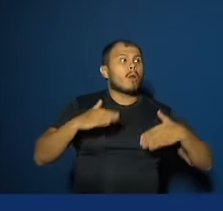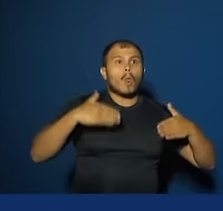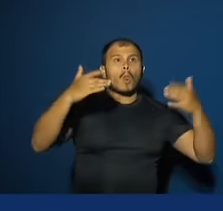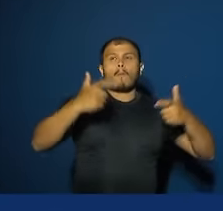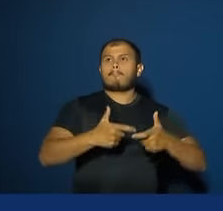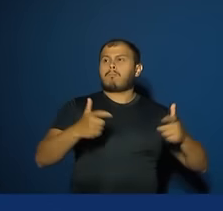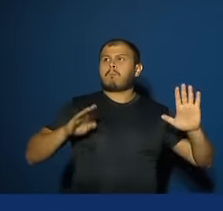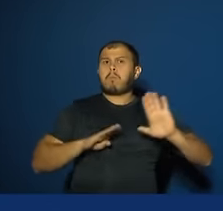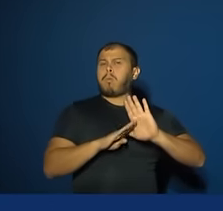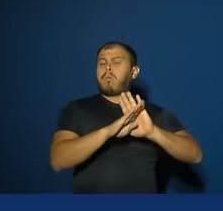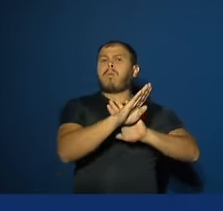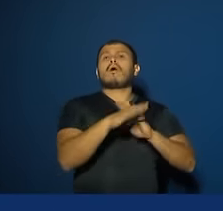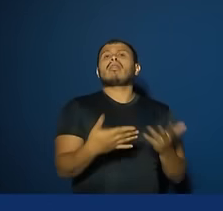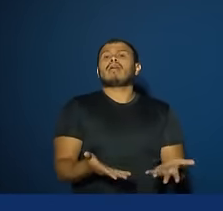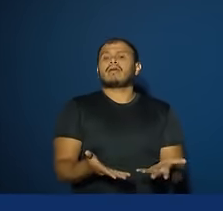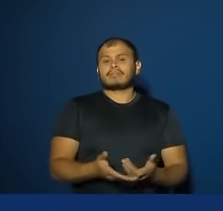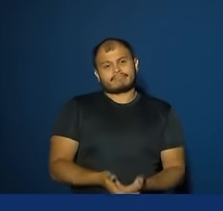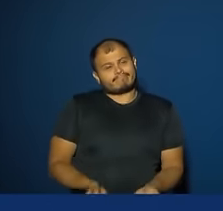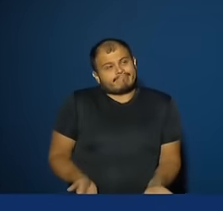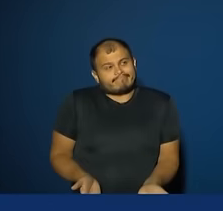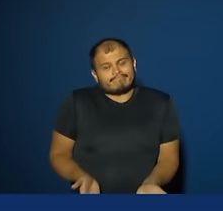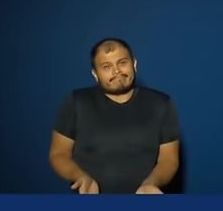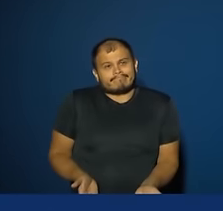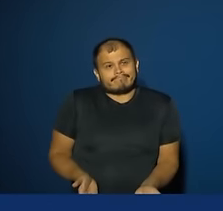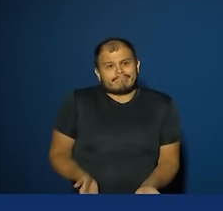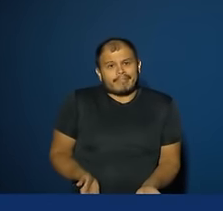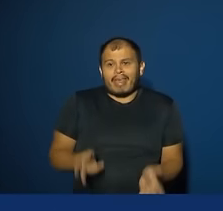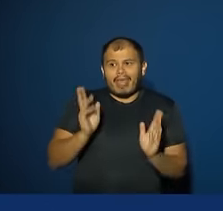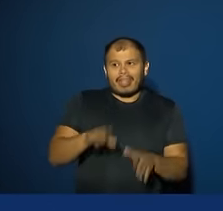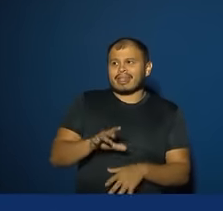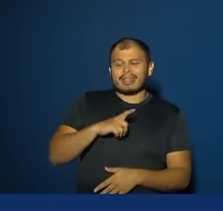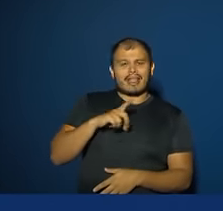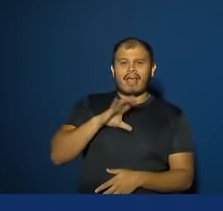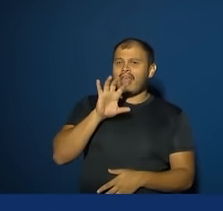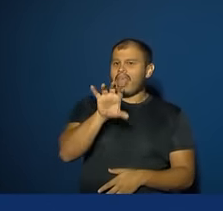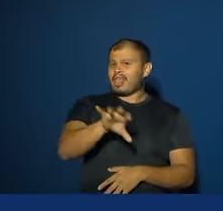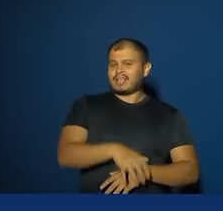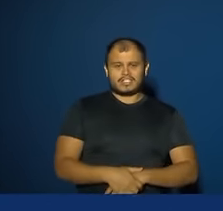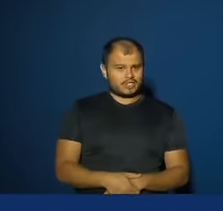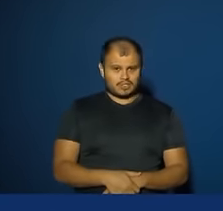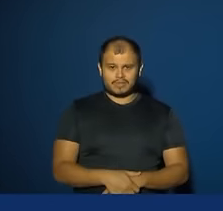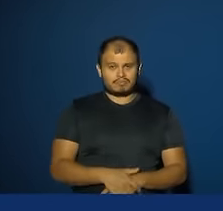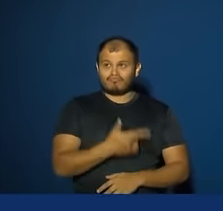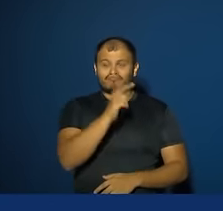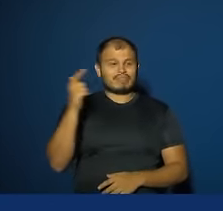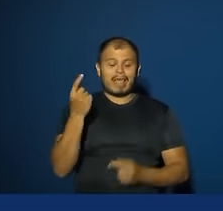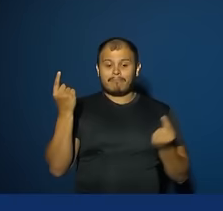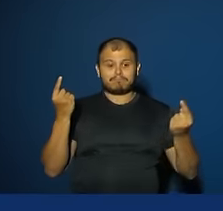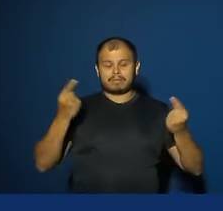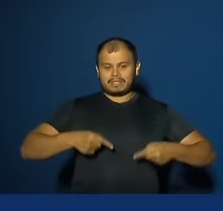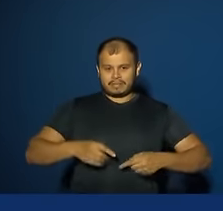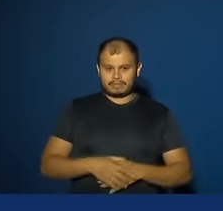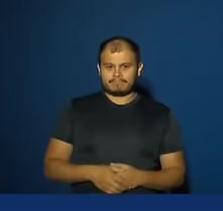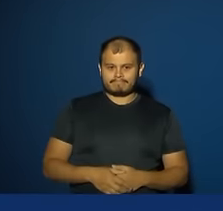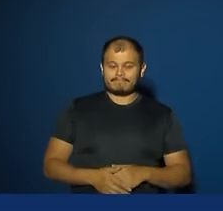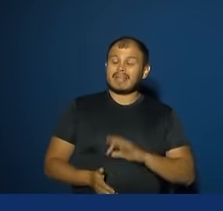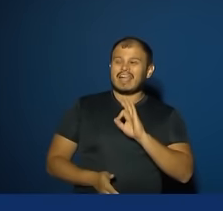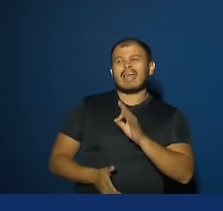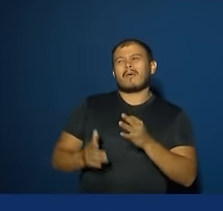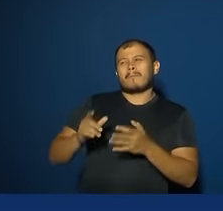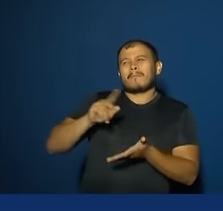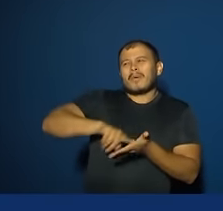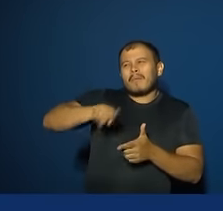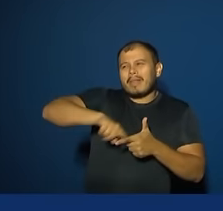crescimento contra os fatos é difícil você trazer uma nova teoria é o problema atual é que as pessoas têm os fatos